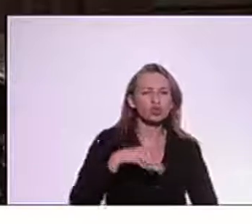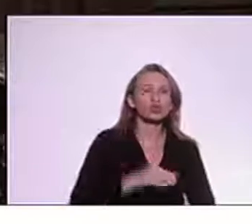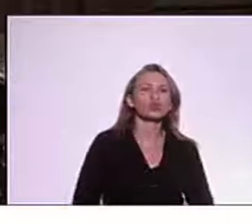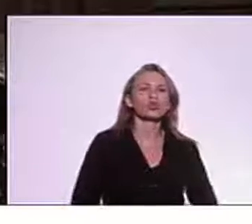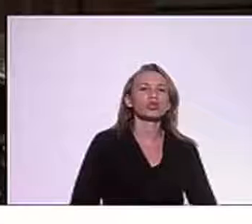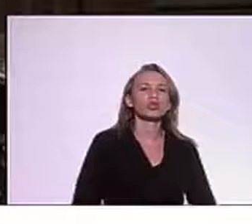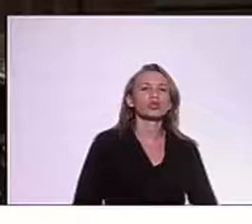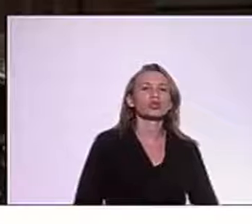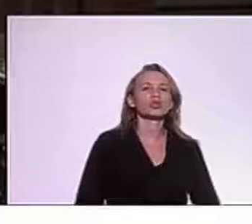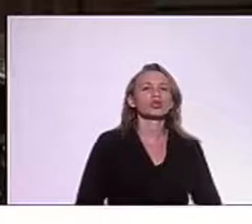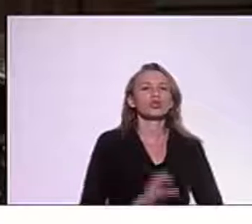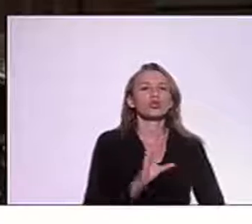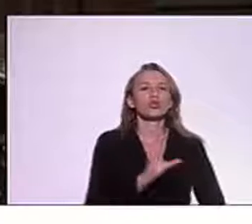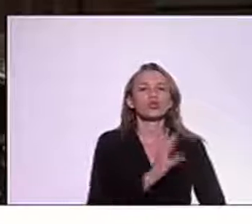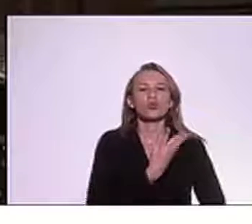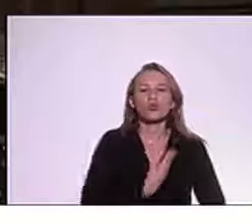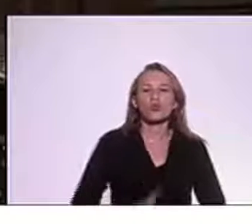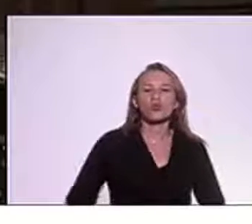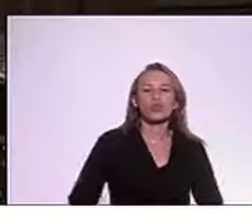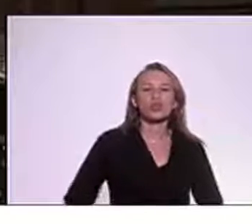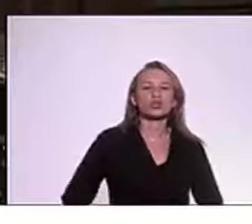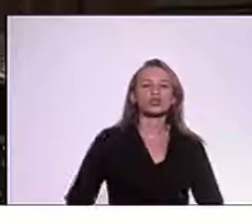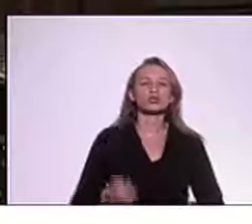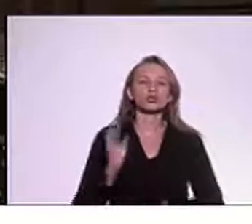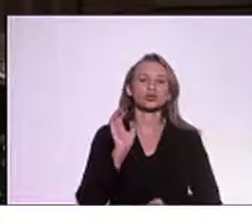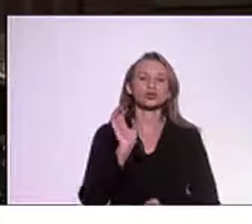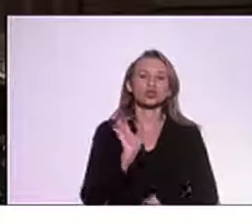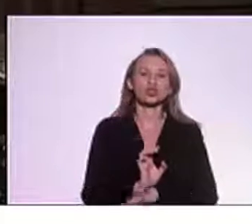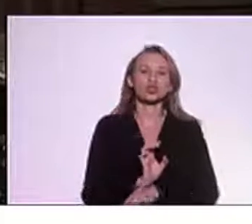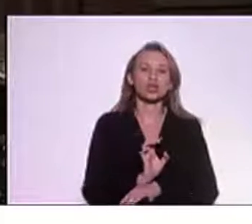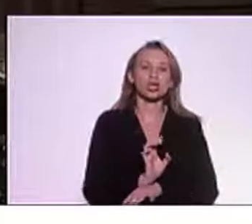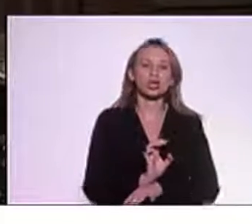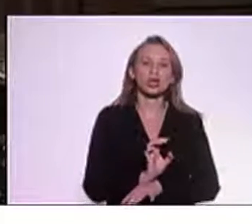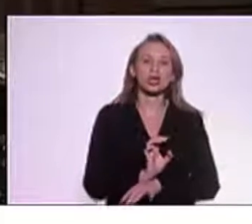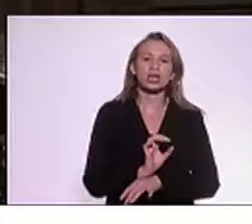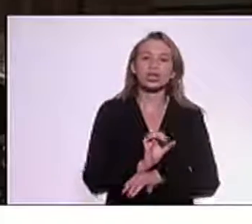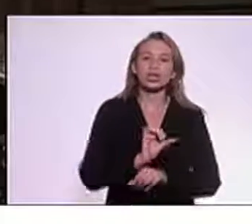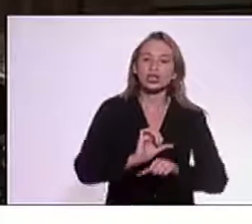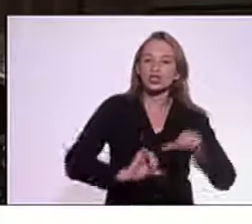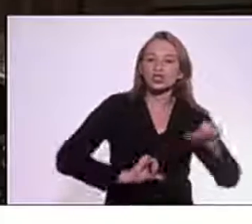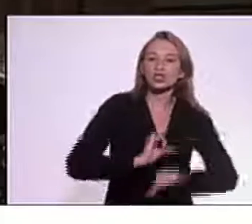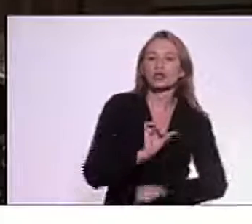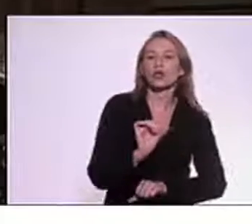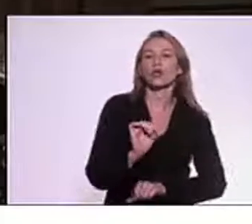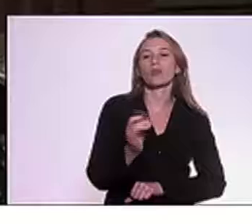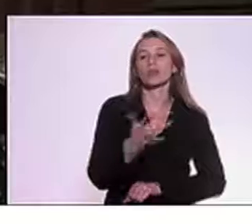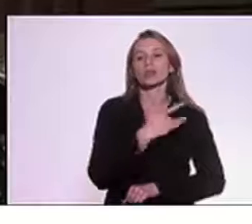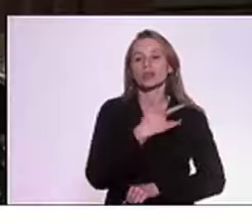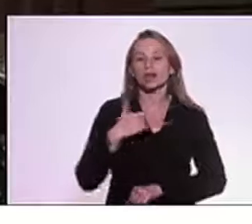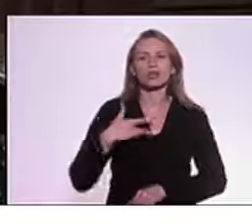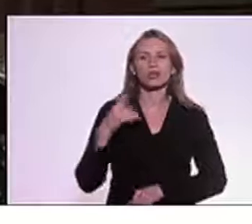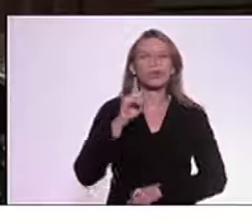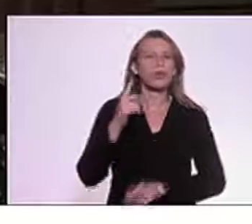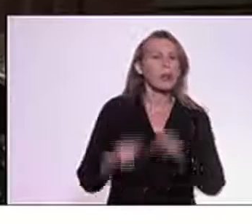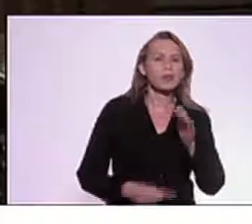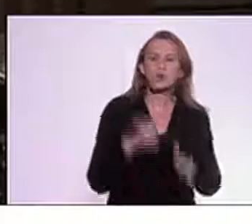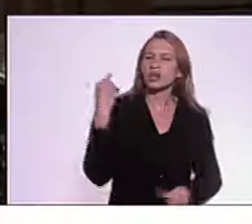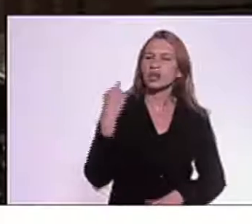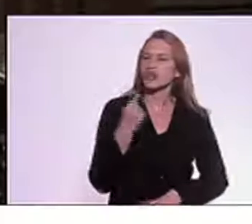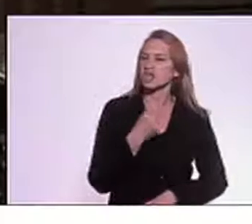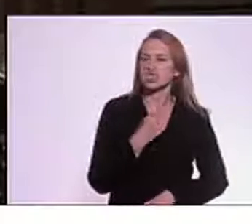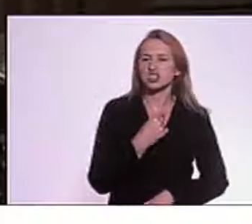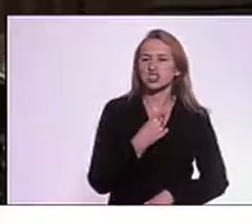intitulava "O governo do Estado vira o jogo na saúde". Aliás, não é a primeira vez que se utiliza